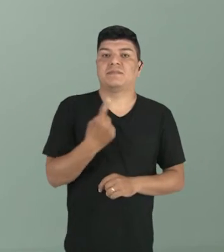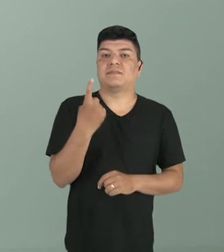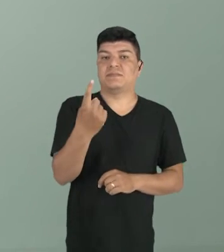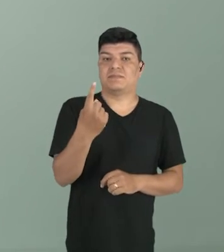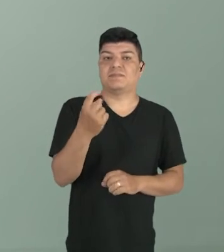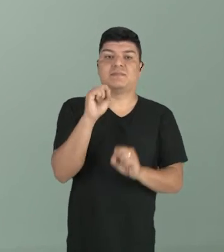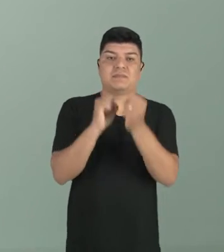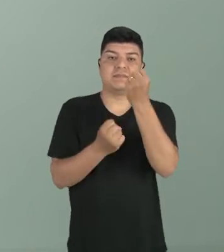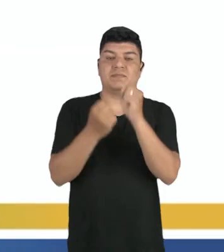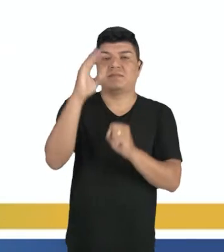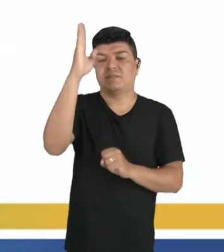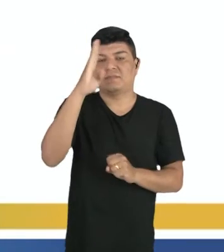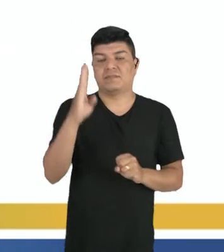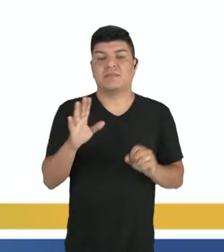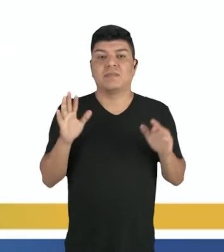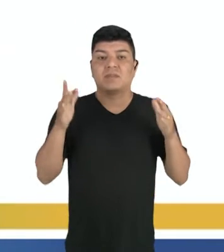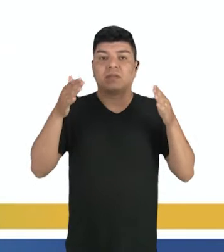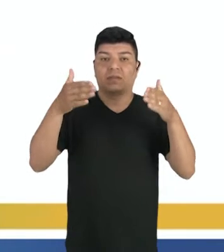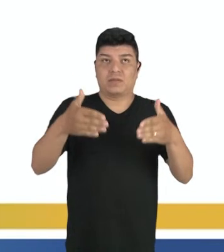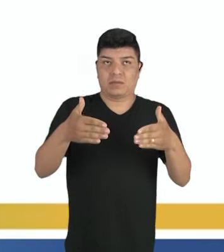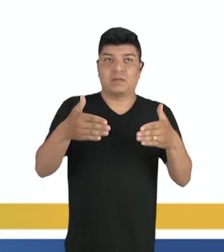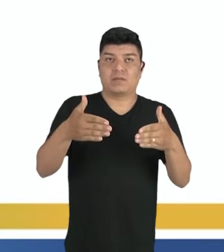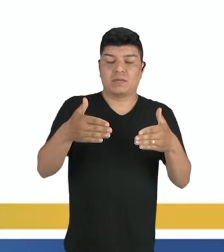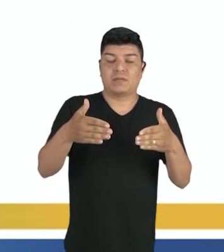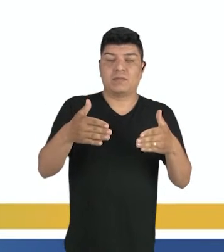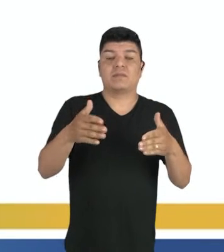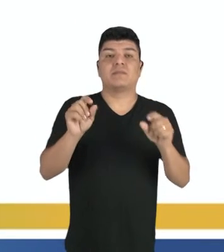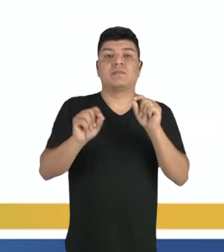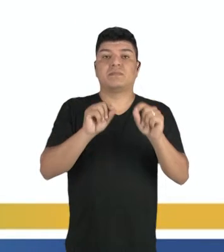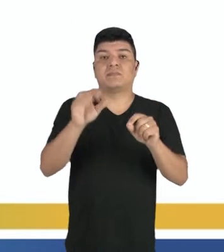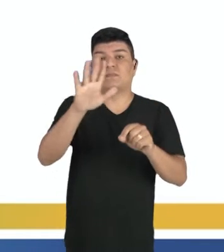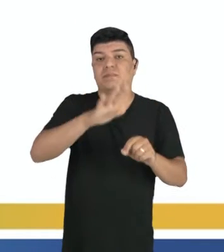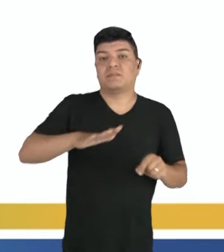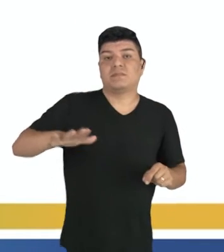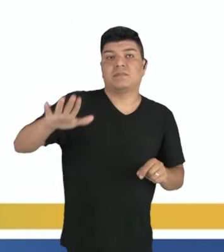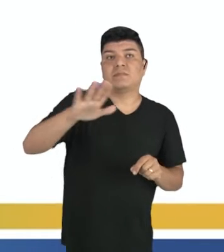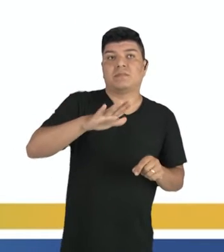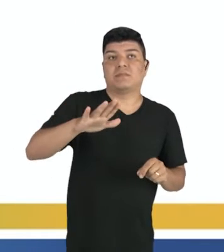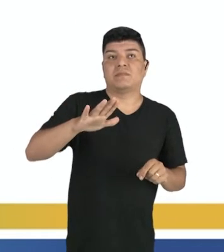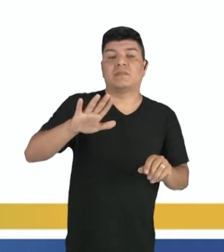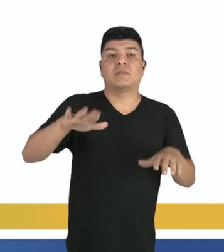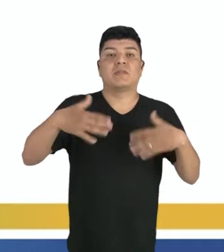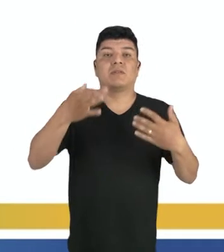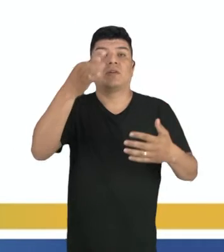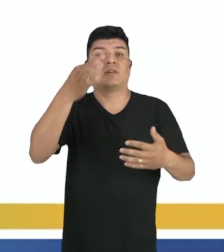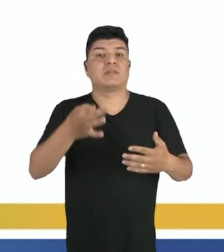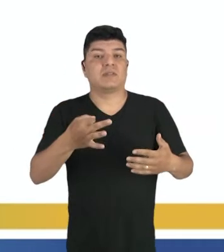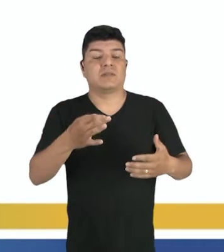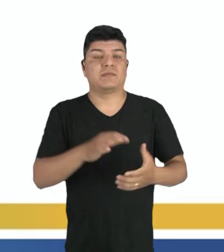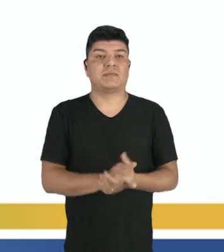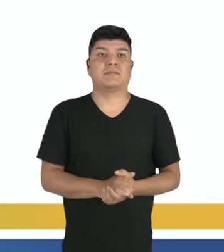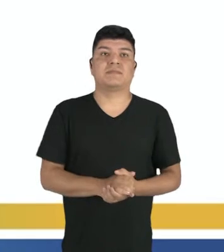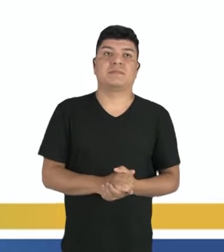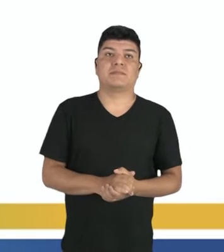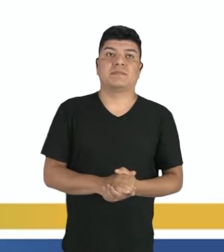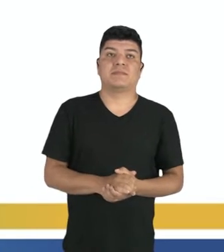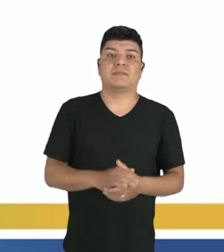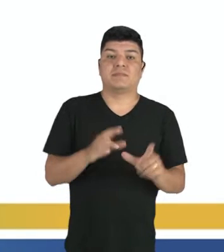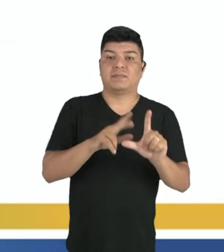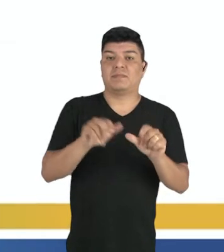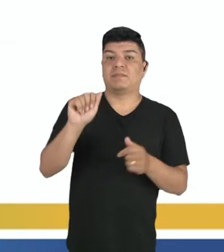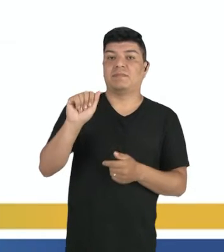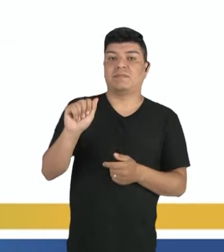indústria brasileira, sua concentração e desconcentração espacial, a alternativa correta é: letra A.